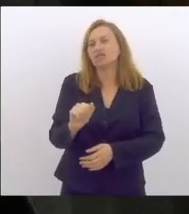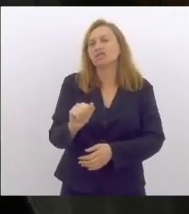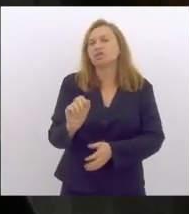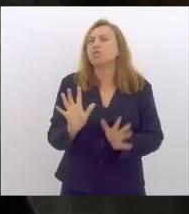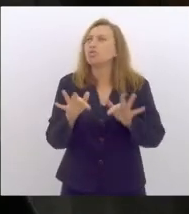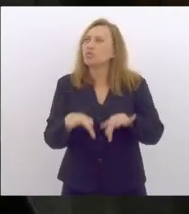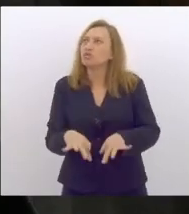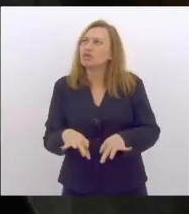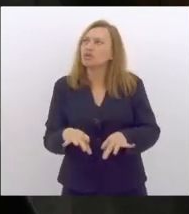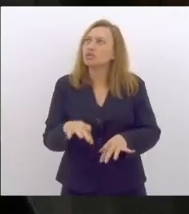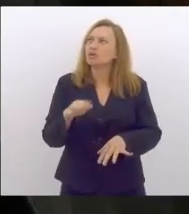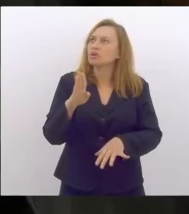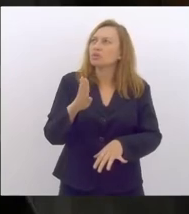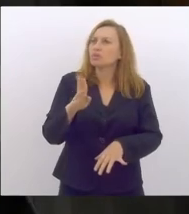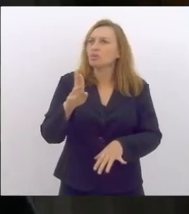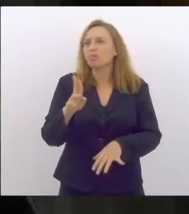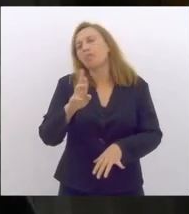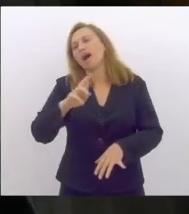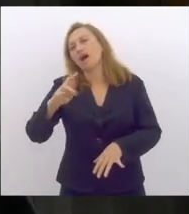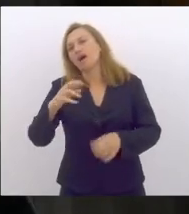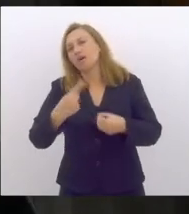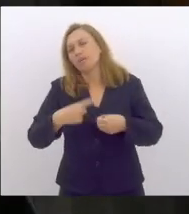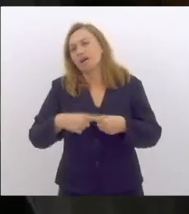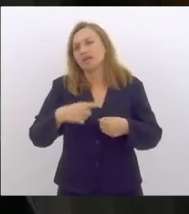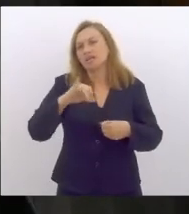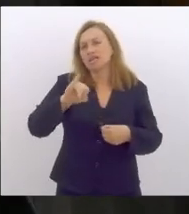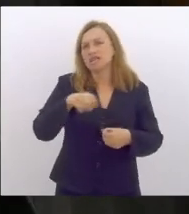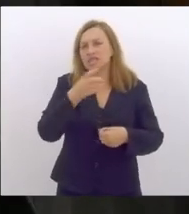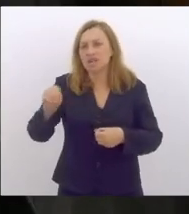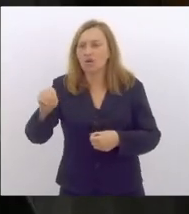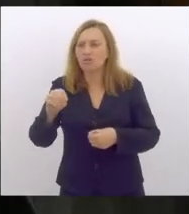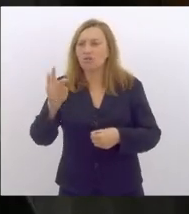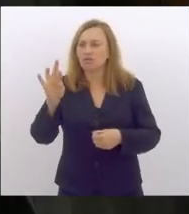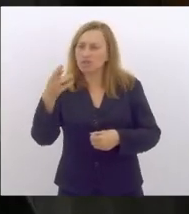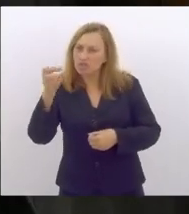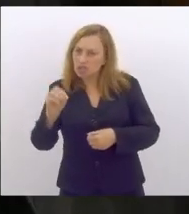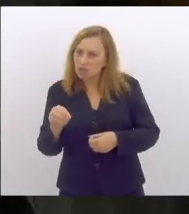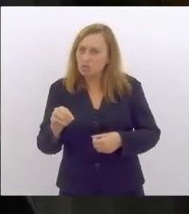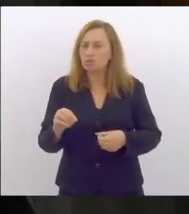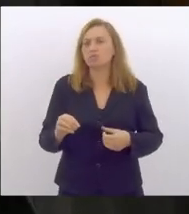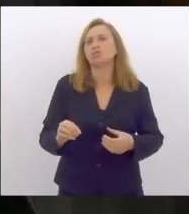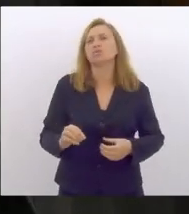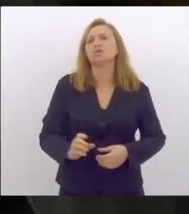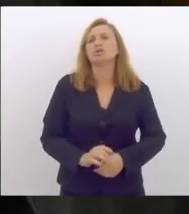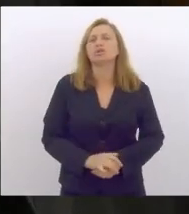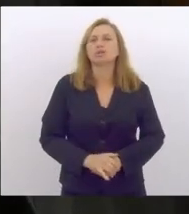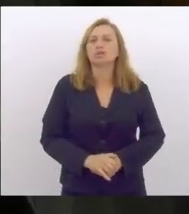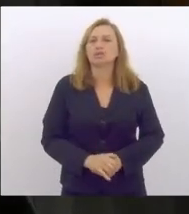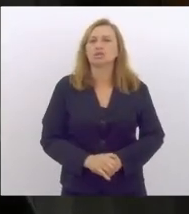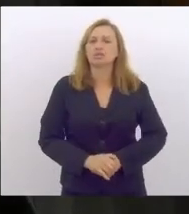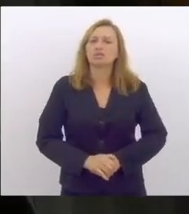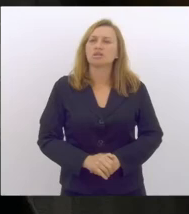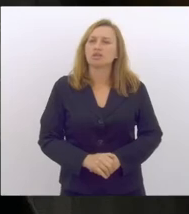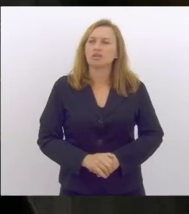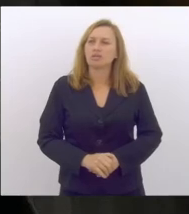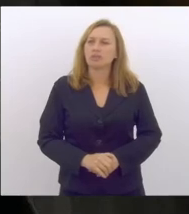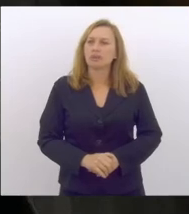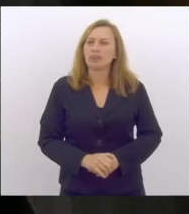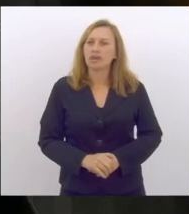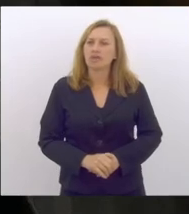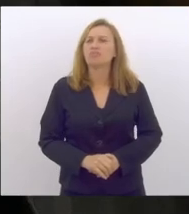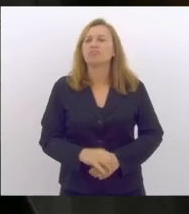do bairro de São Francisco aliás encerrando uma encerrando um Primor de contradição Urbana e social o bairro de São Francisco